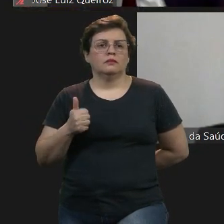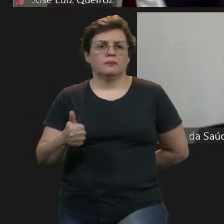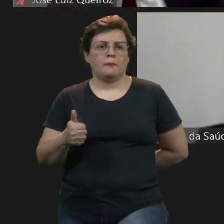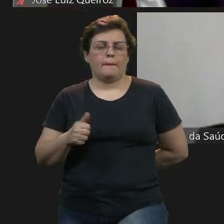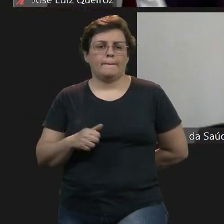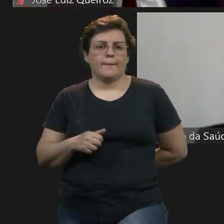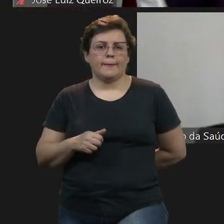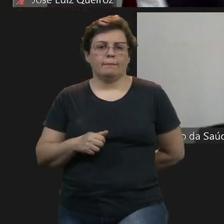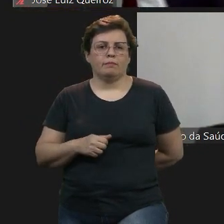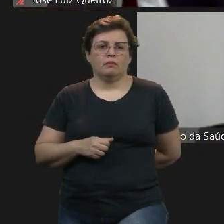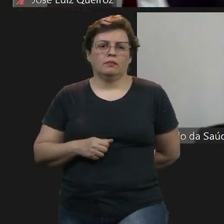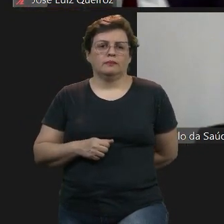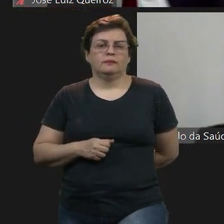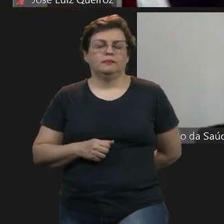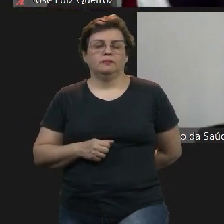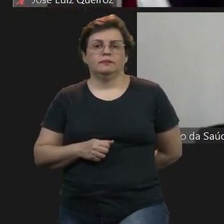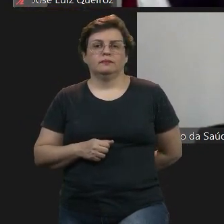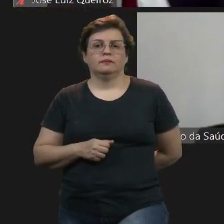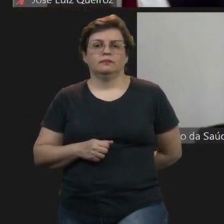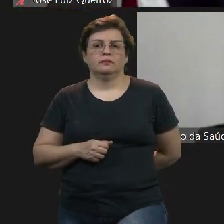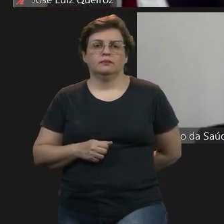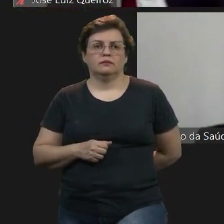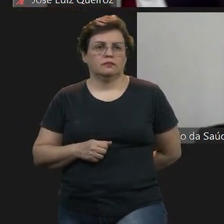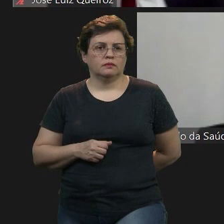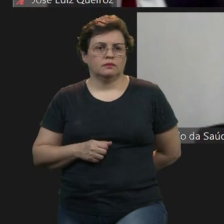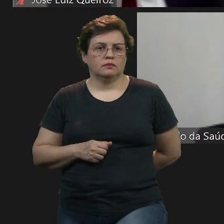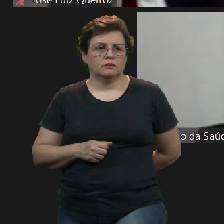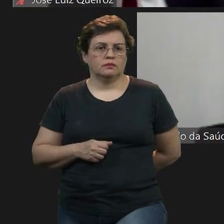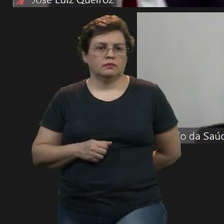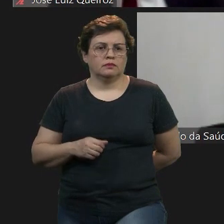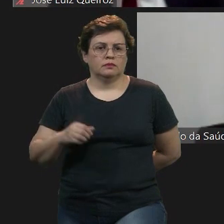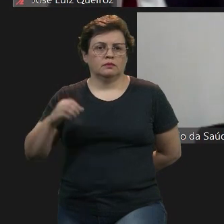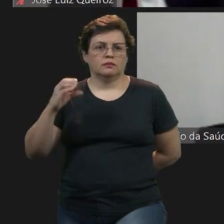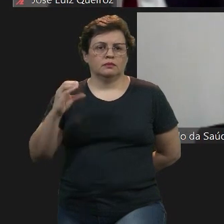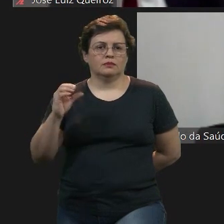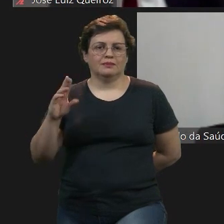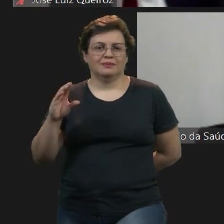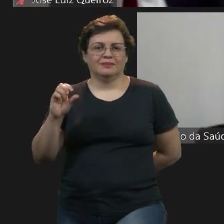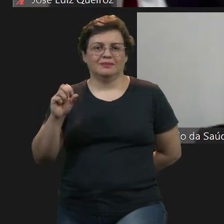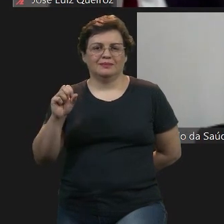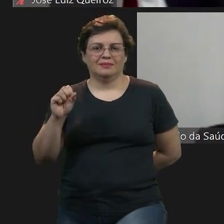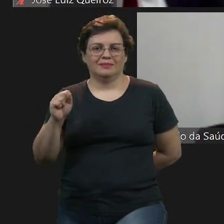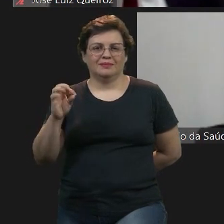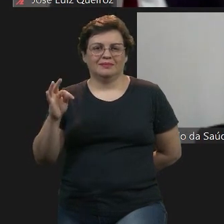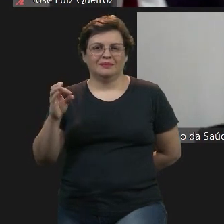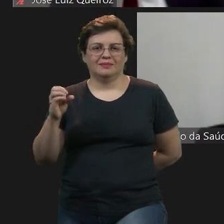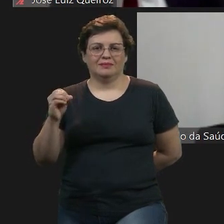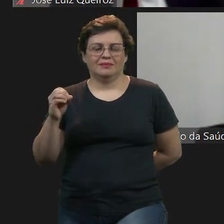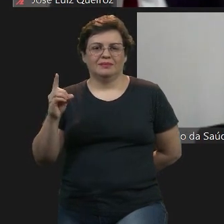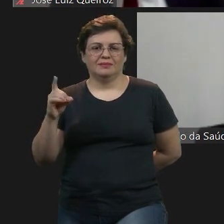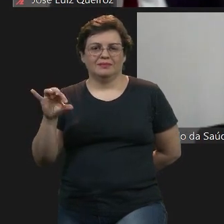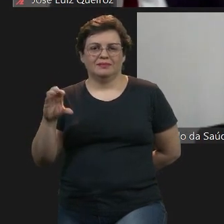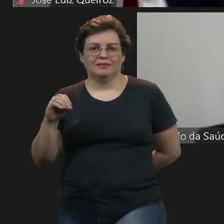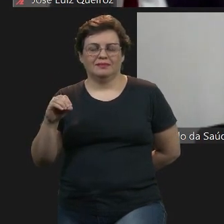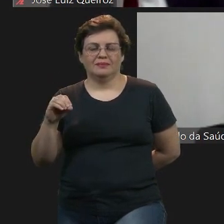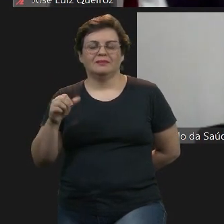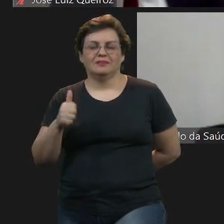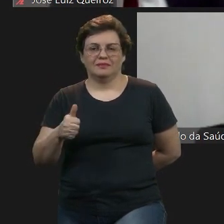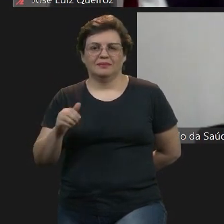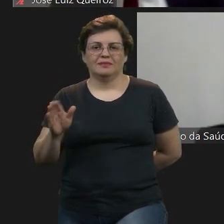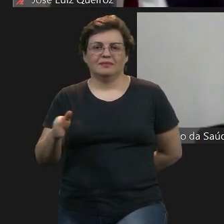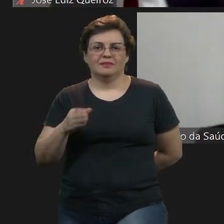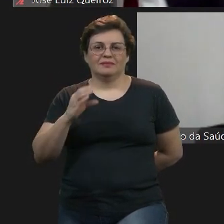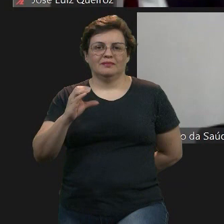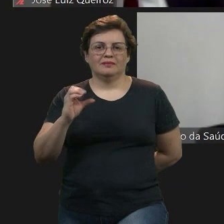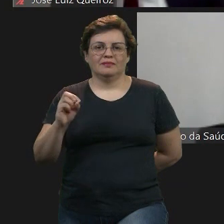Sim, presidente. Vereador Márcio Custódio. Sim. Vereador professor Mário